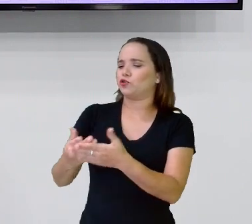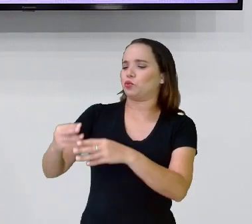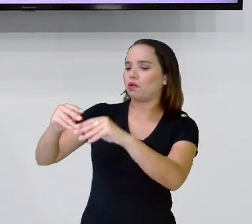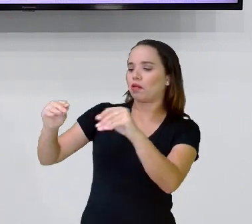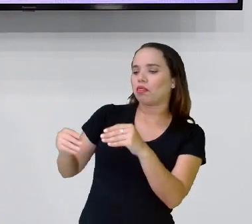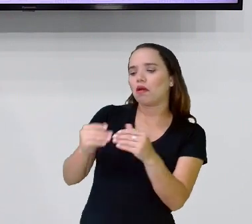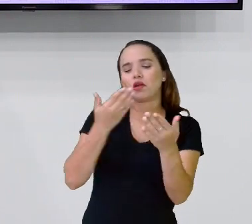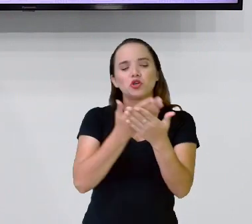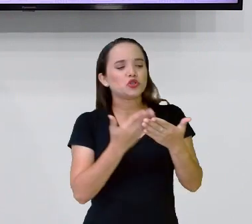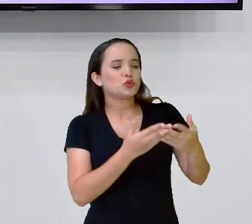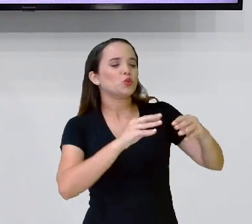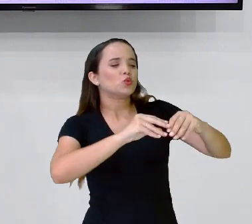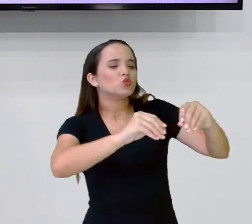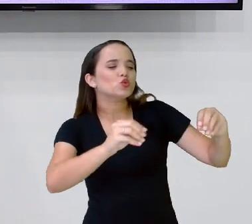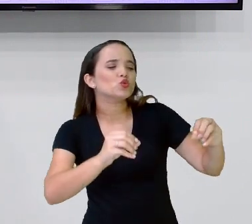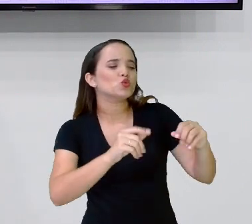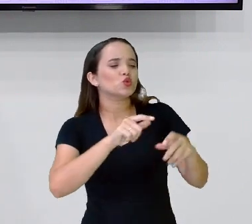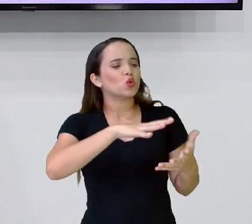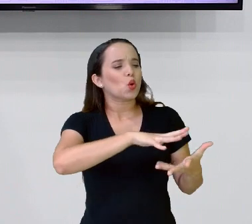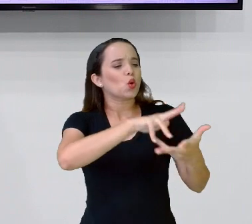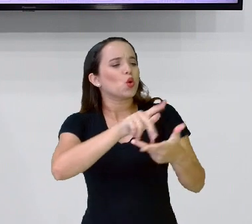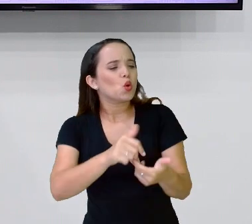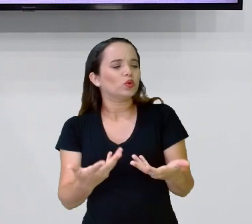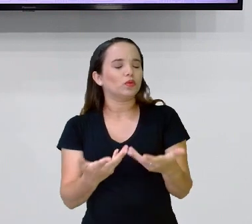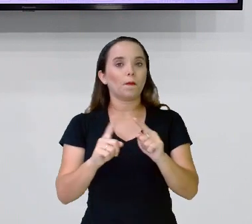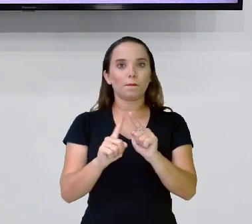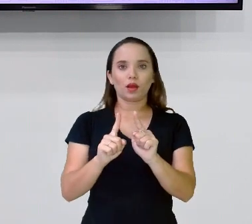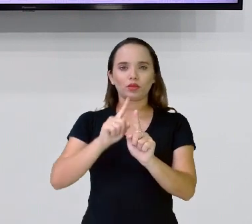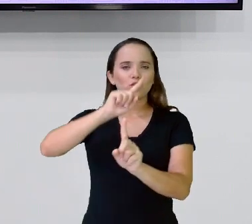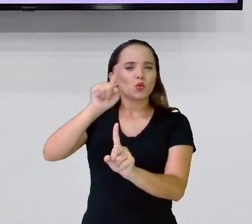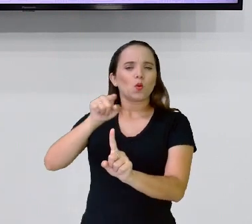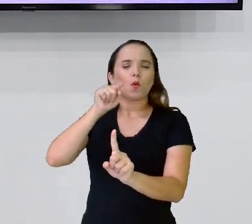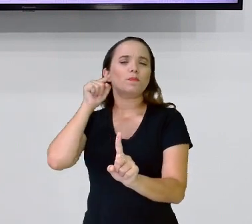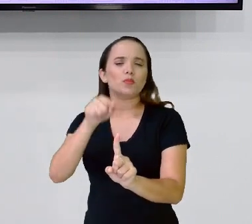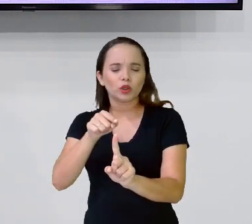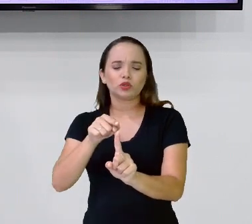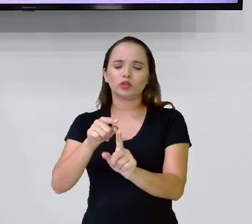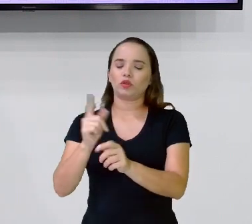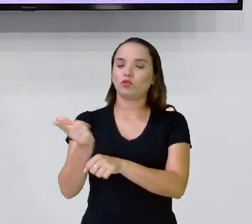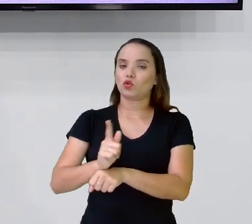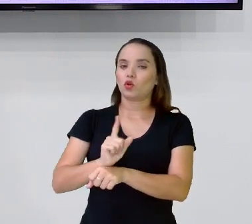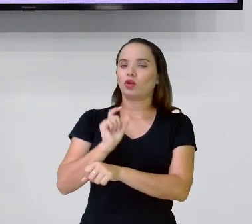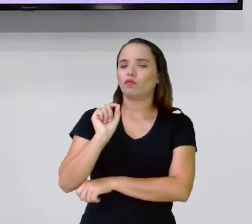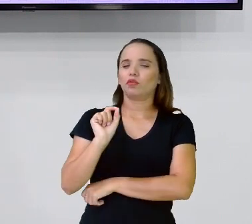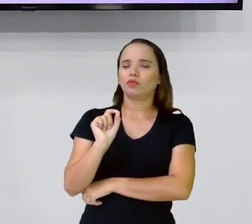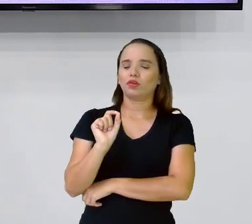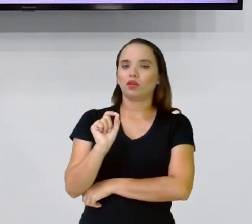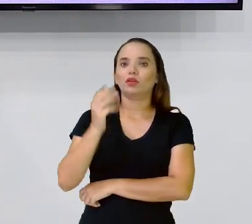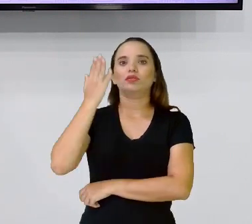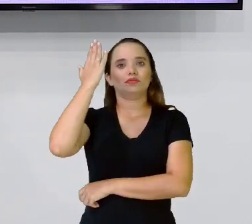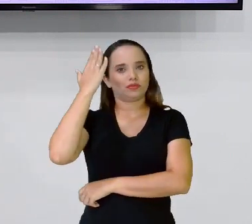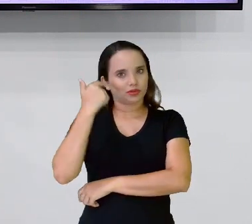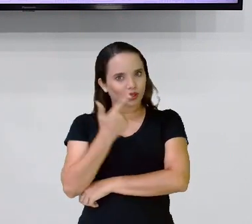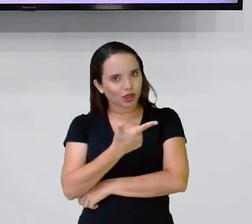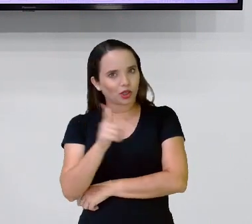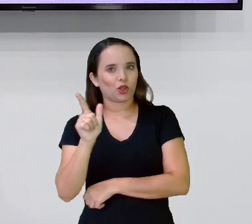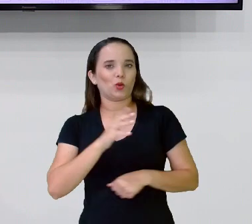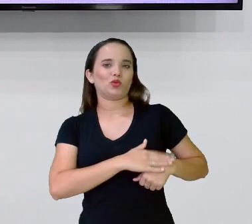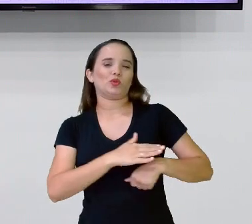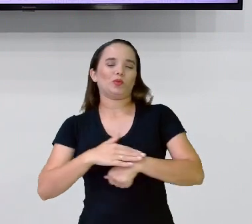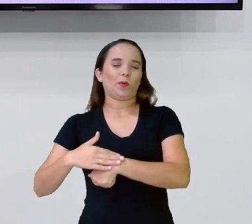é o objeto de estudo da geografia? Então, tenho certeza que a gente já refletiu sobre isso em outros carnavais, já que a